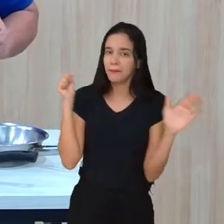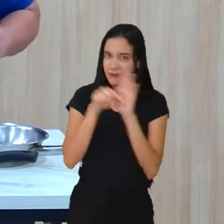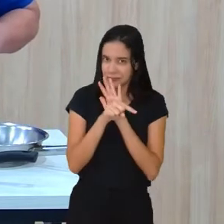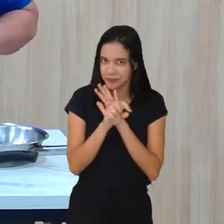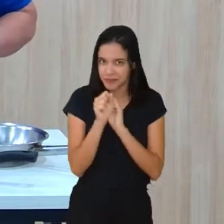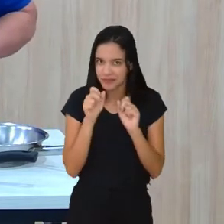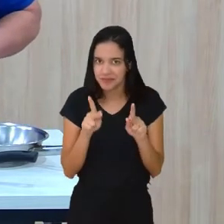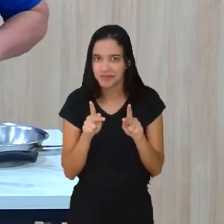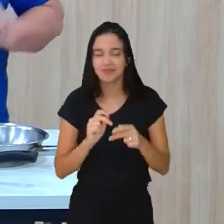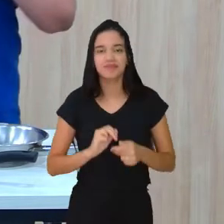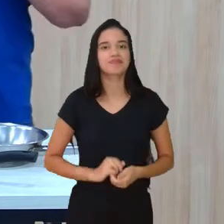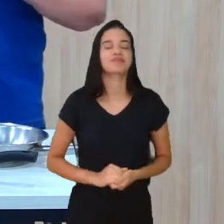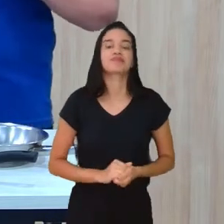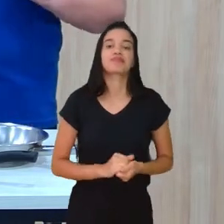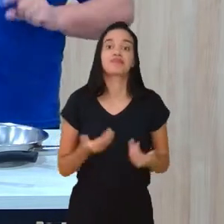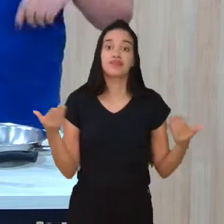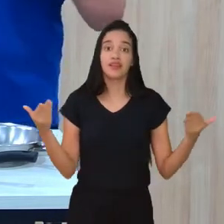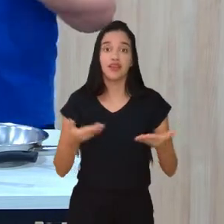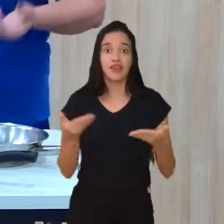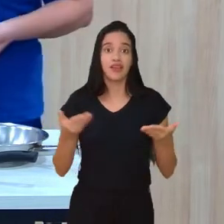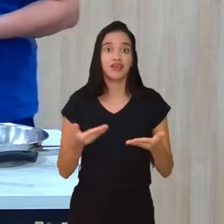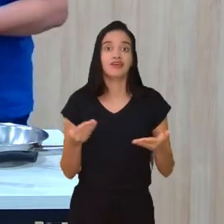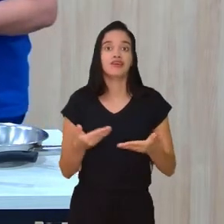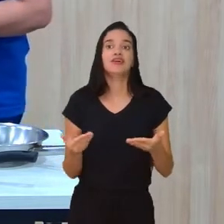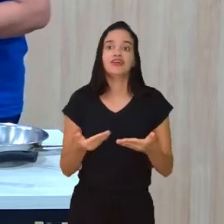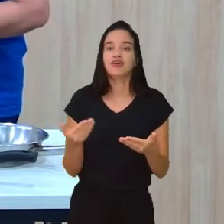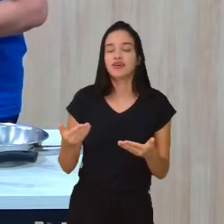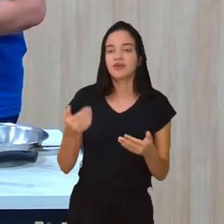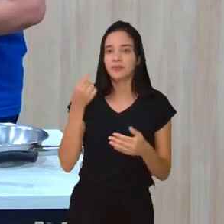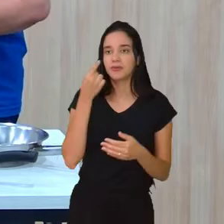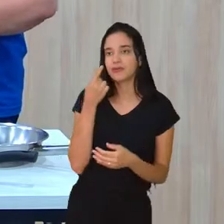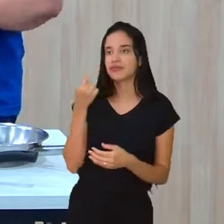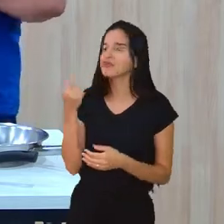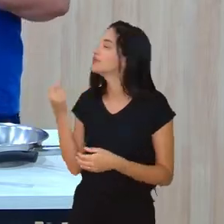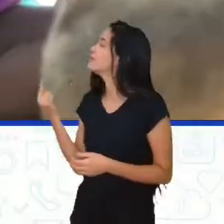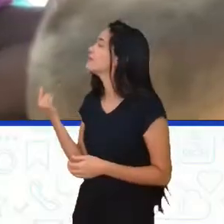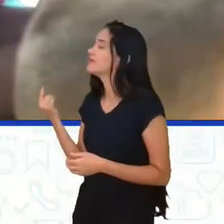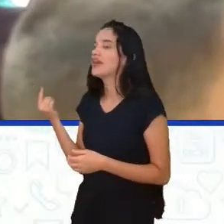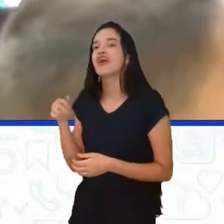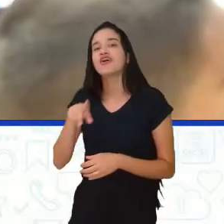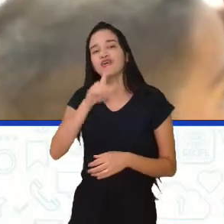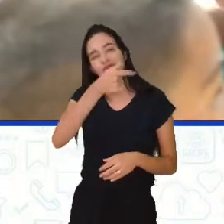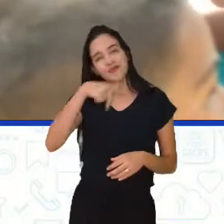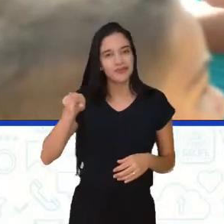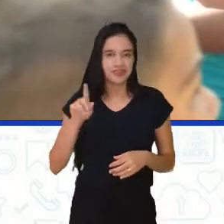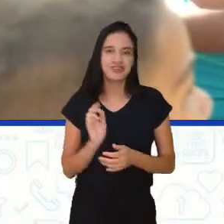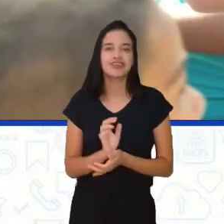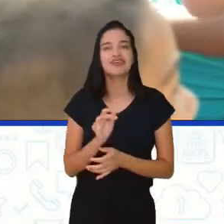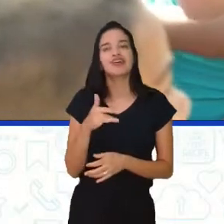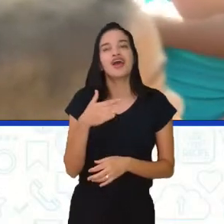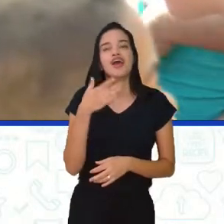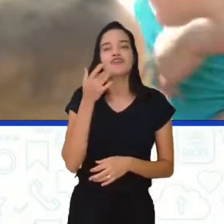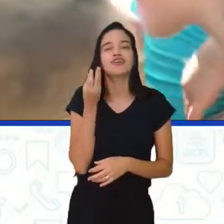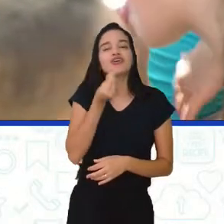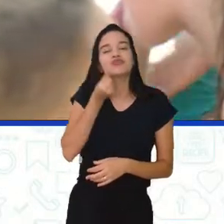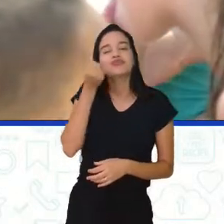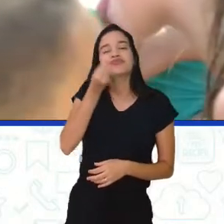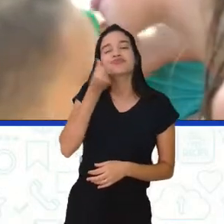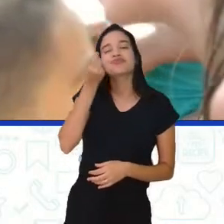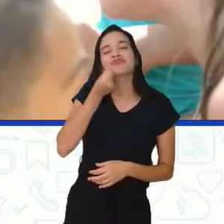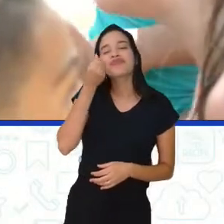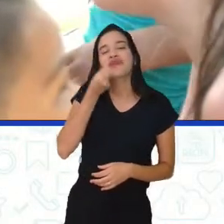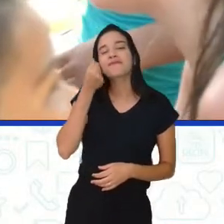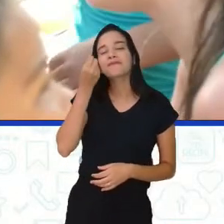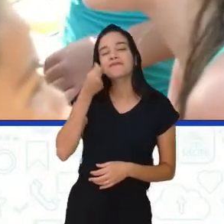isso, ok? E agora a gente vai ver uma outra cena, que muitos de vocês vão ficar aí com água na boca, eu também